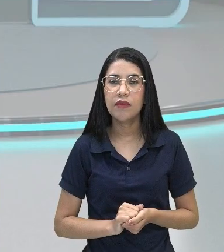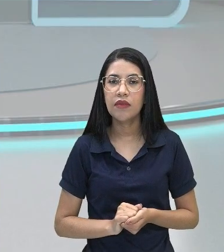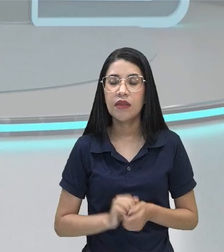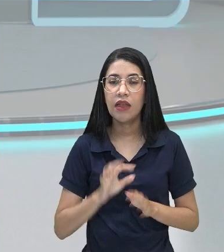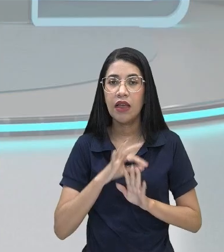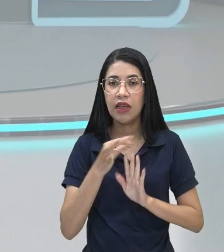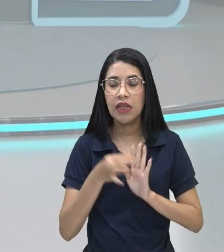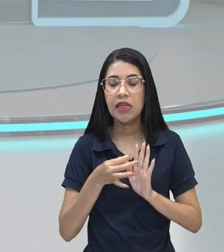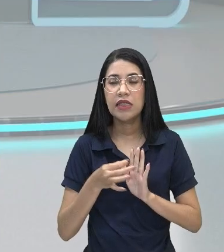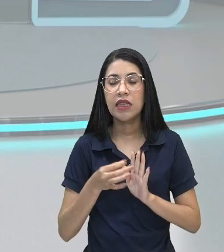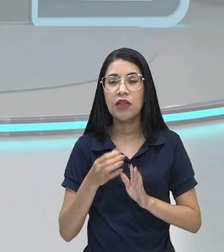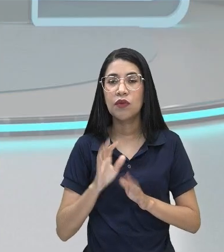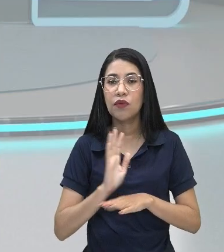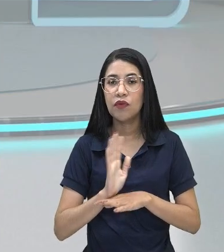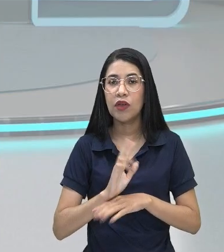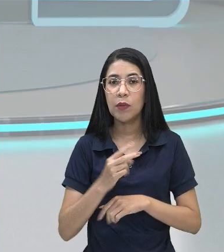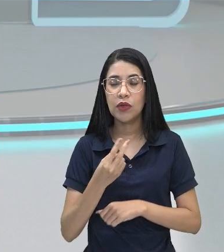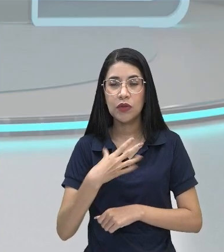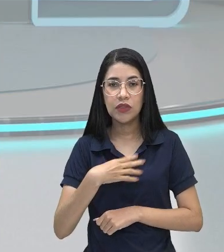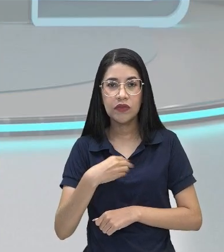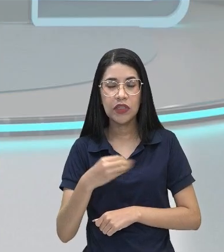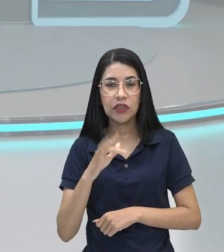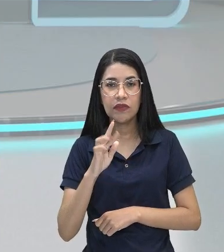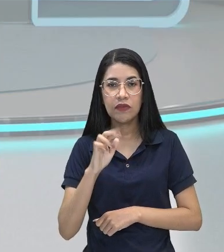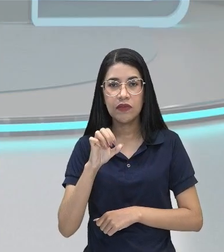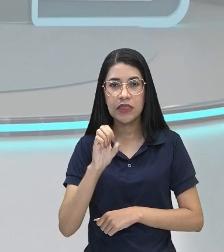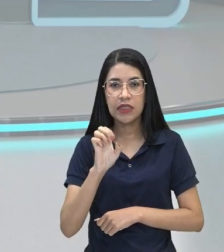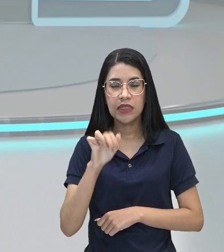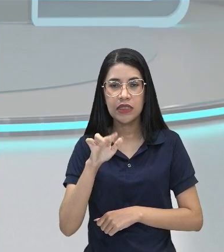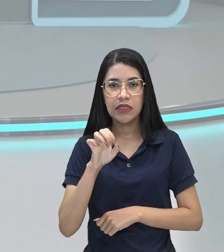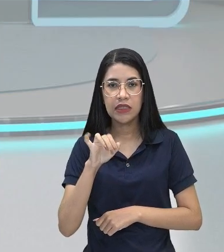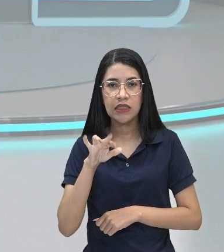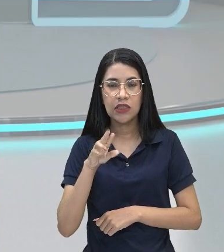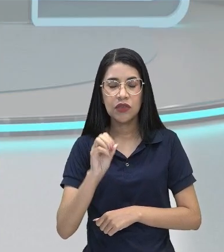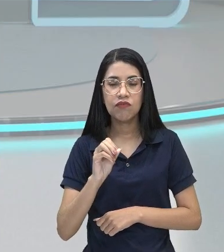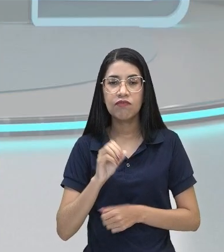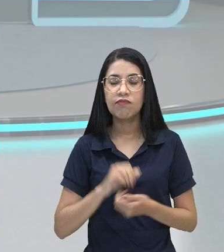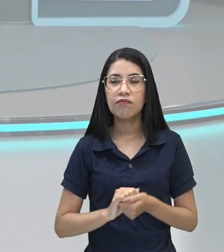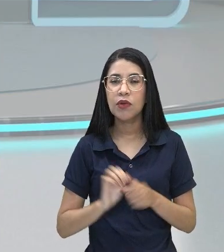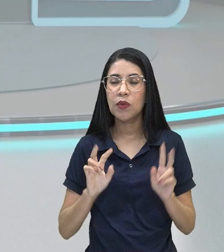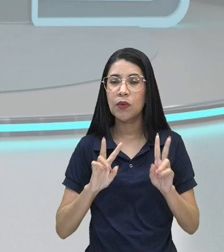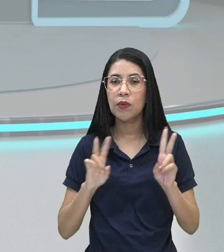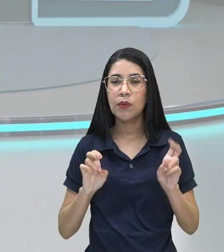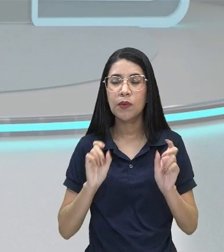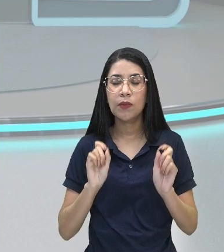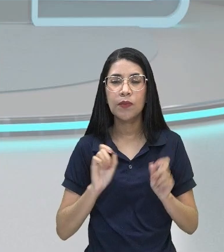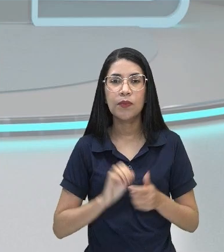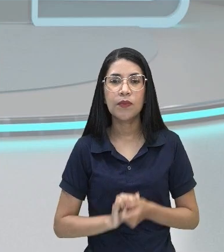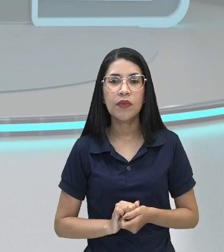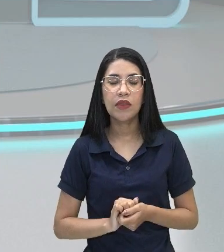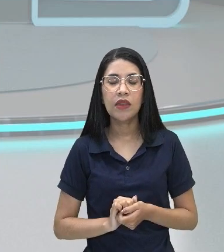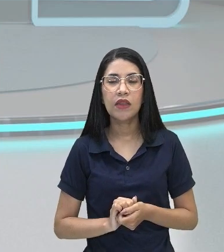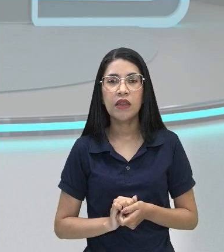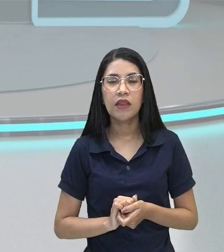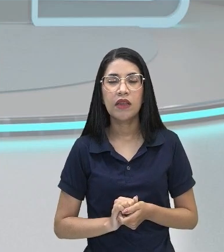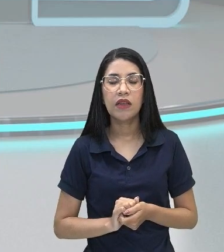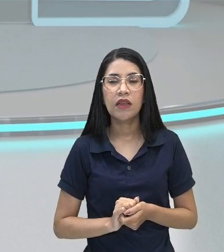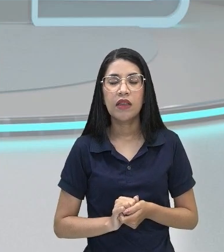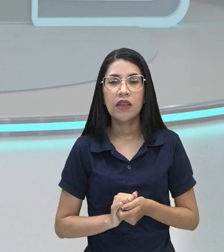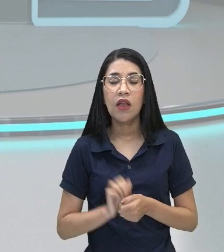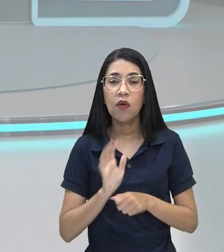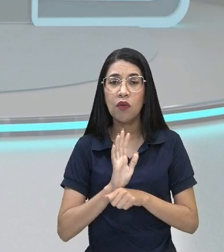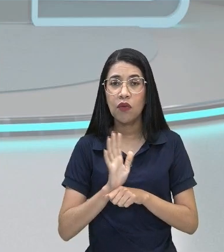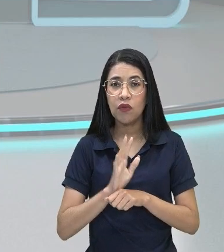filme Dois Filhos de Francisco. Veja, trecho, o filme Dois Filhos de